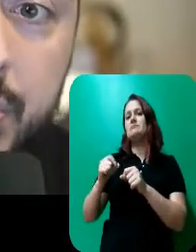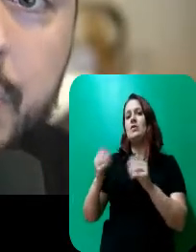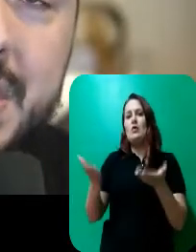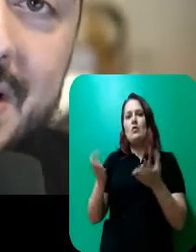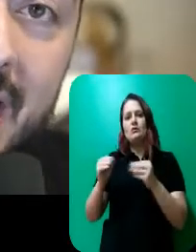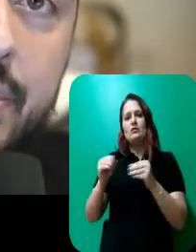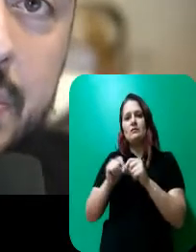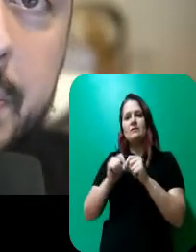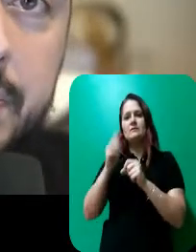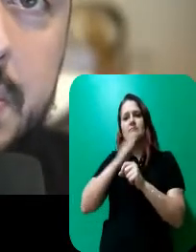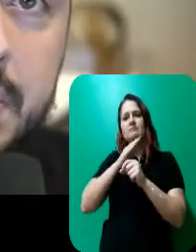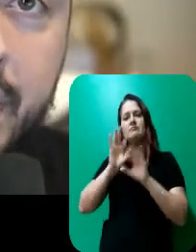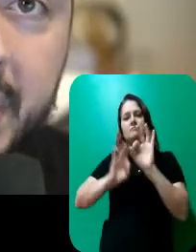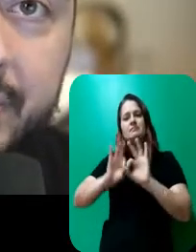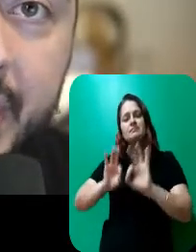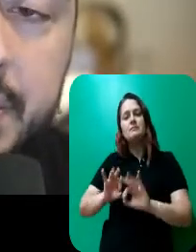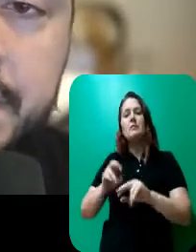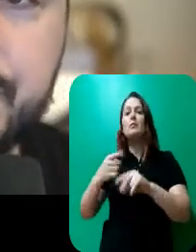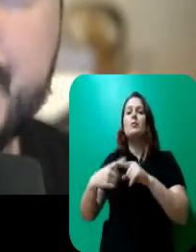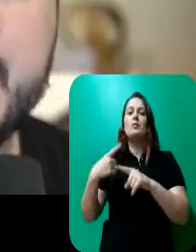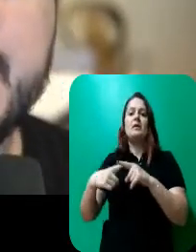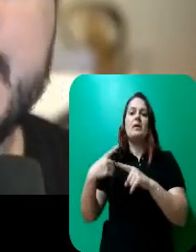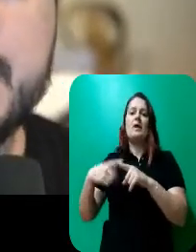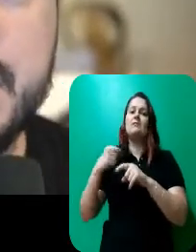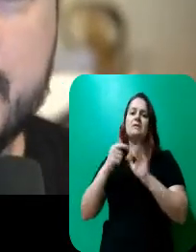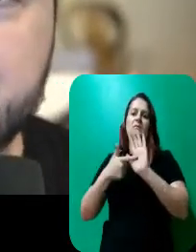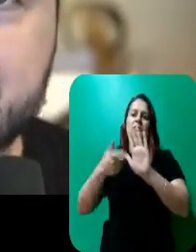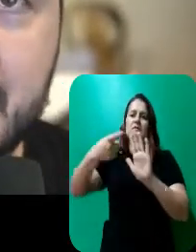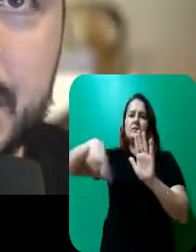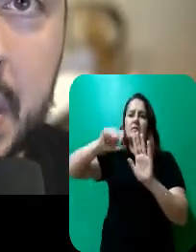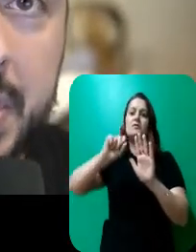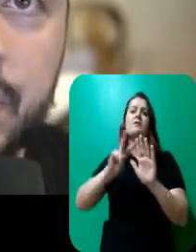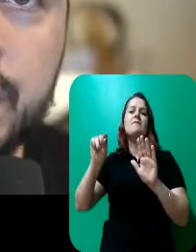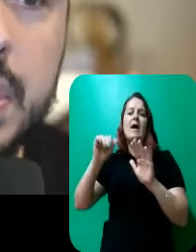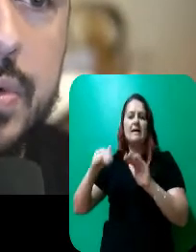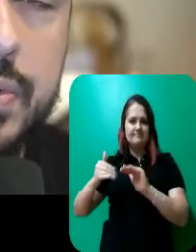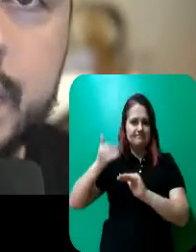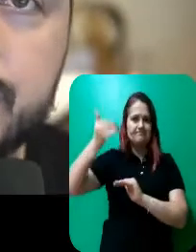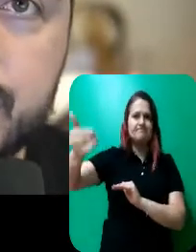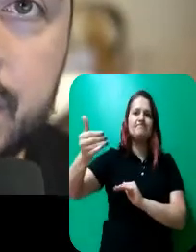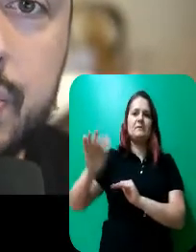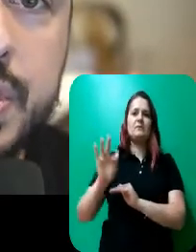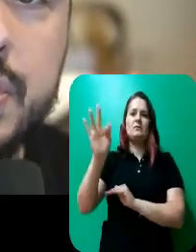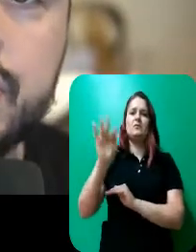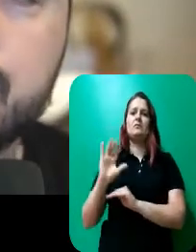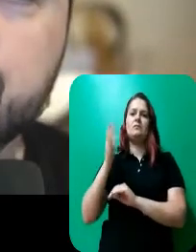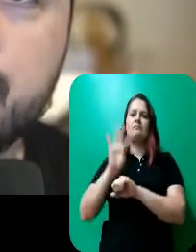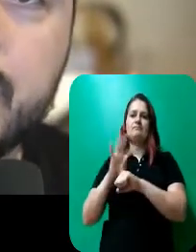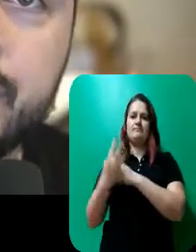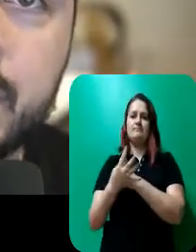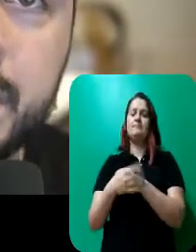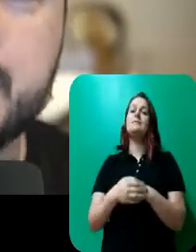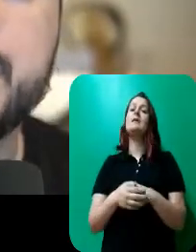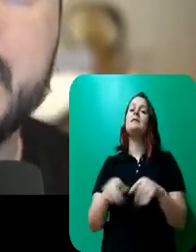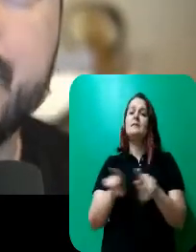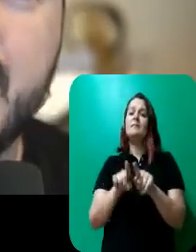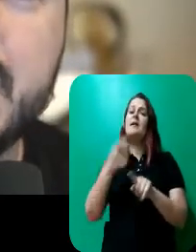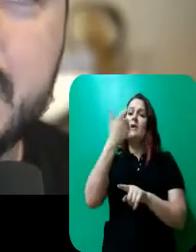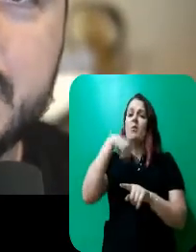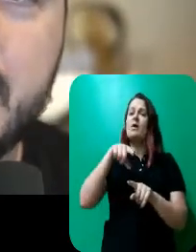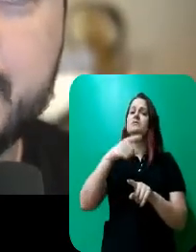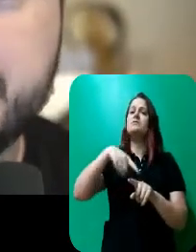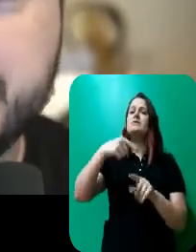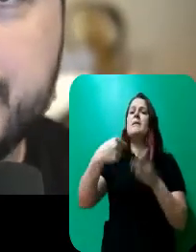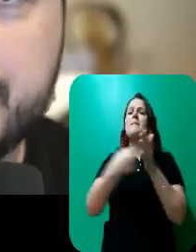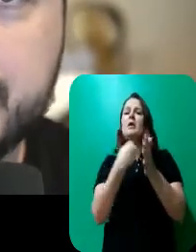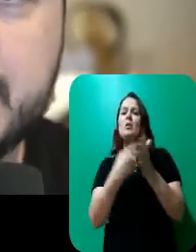noite, porque eu precisava contar para vocês o que vem pela frente. Se vocês quiserem mandar perguntas, dúvidas, sugestões, estudos ou o que for para a gente poder falar aqui